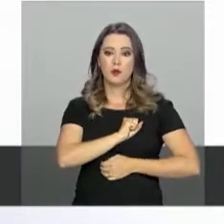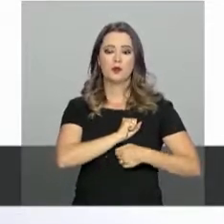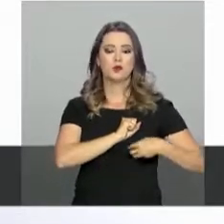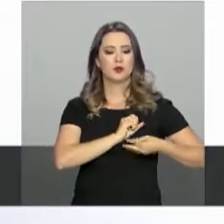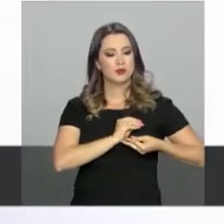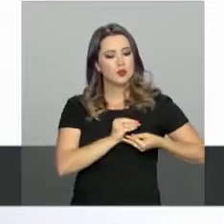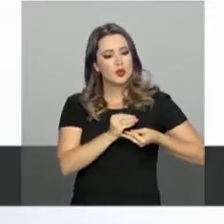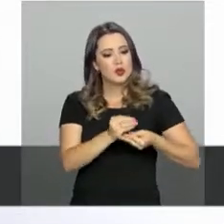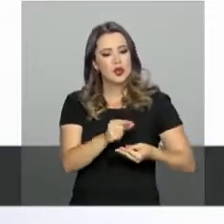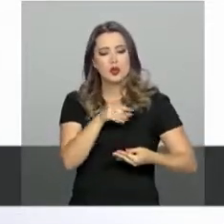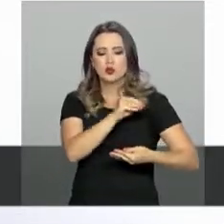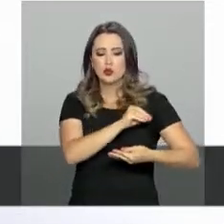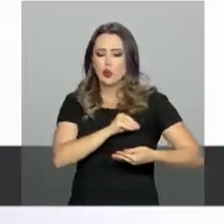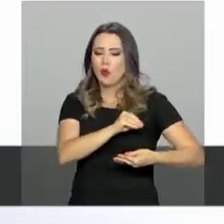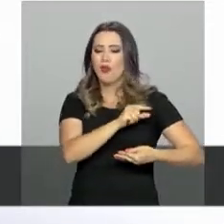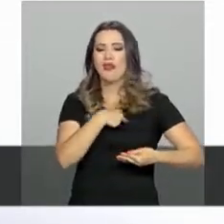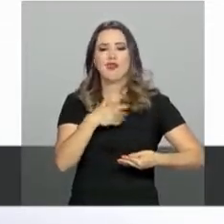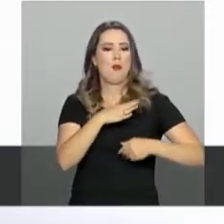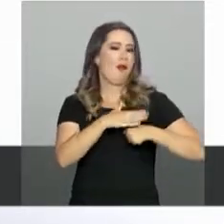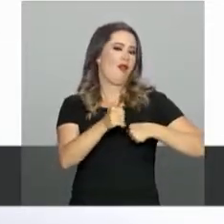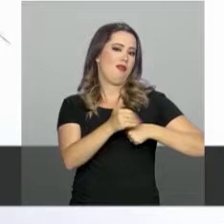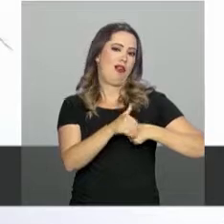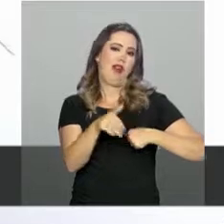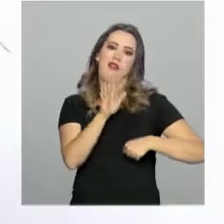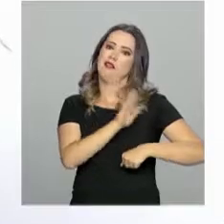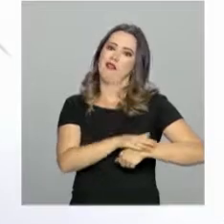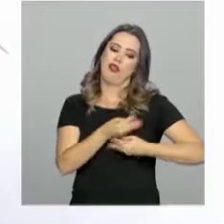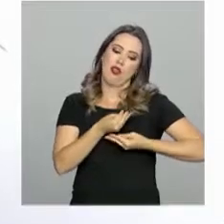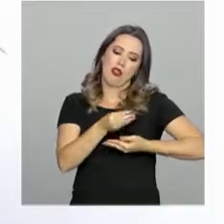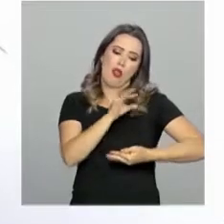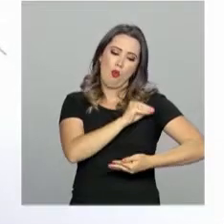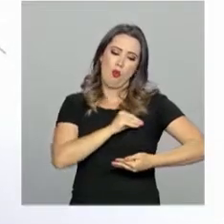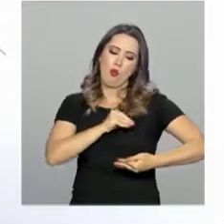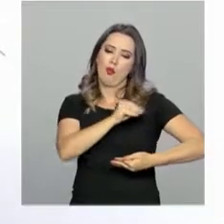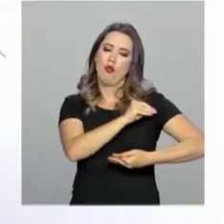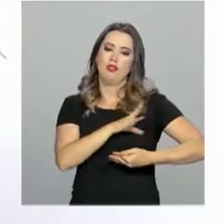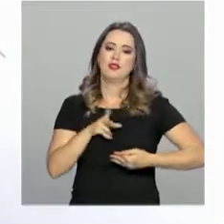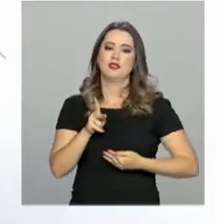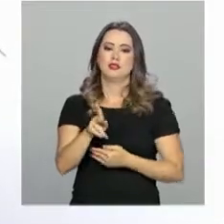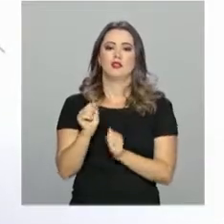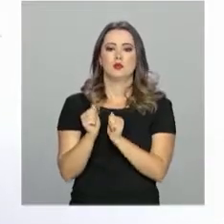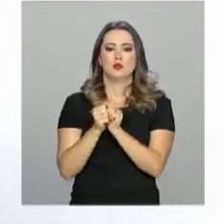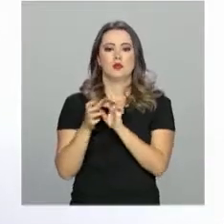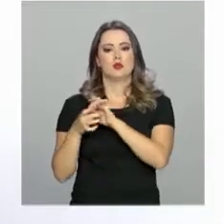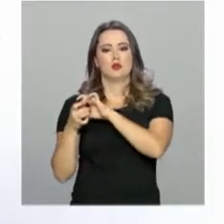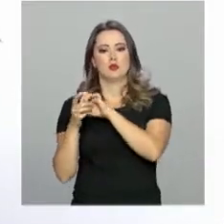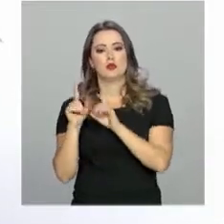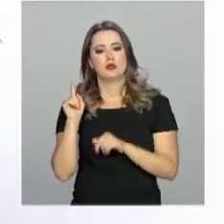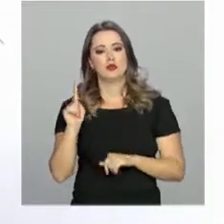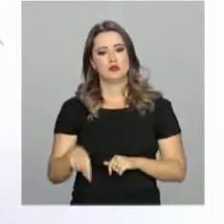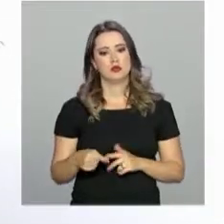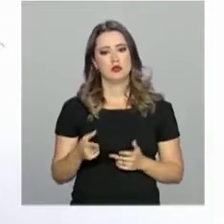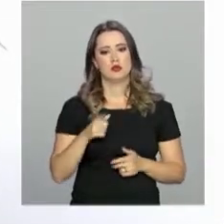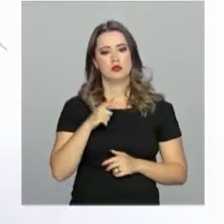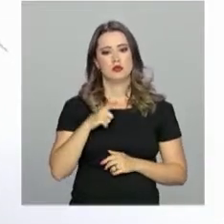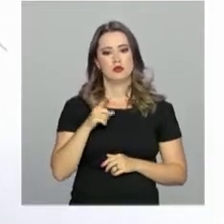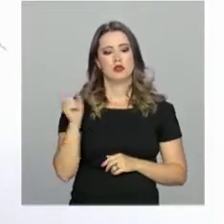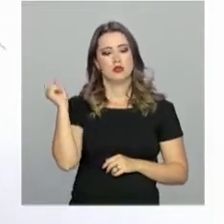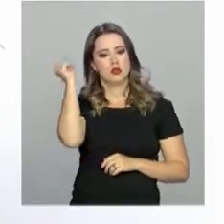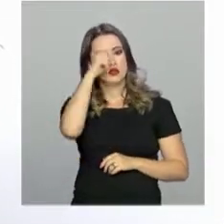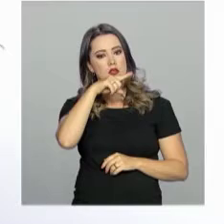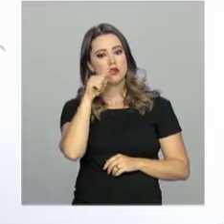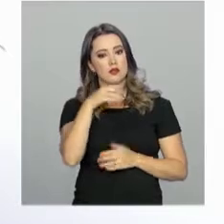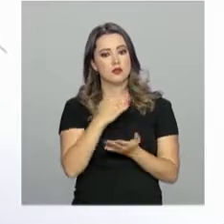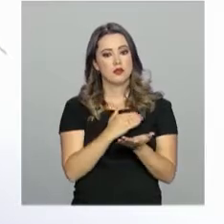alimentando ela com o meu carinho com o meu tempo imagina então qual é o tempo inteiro então assim se tem alguma dificuldade